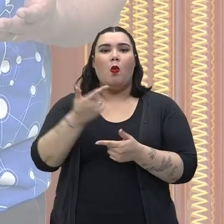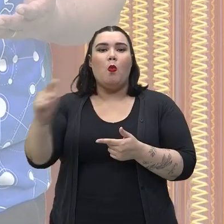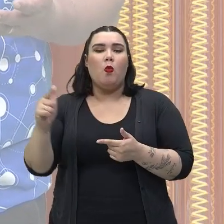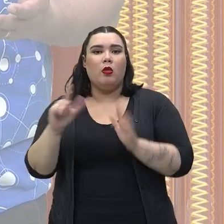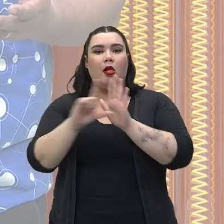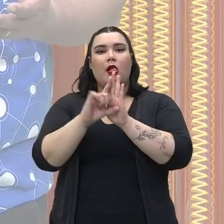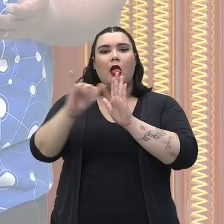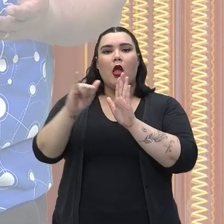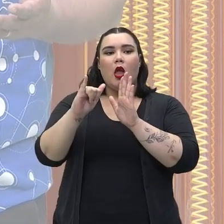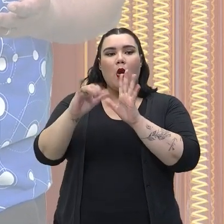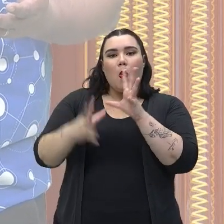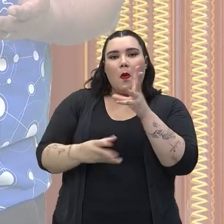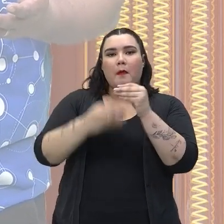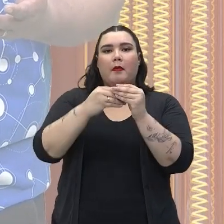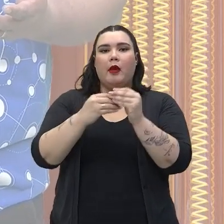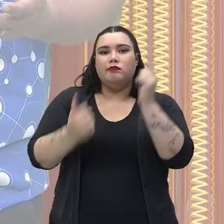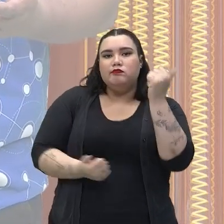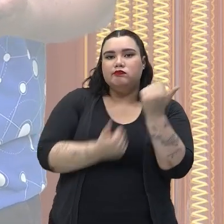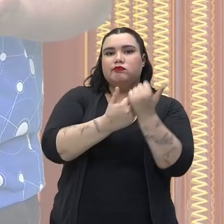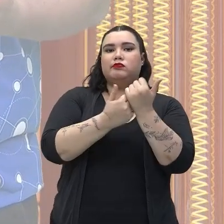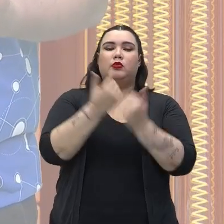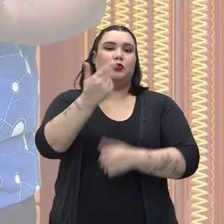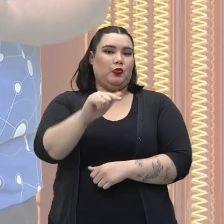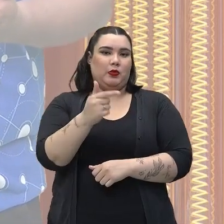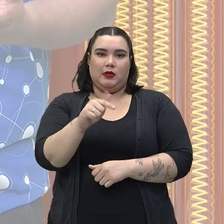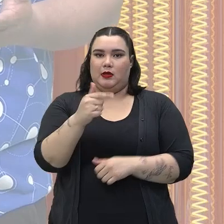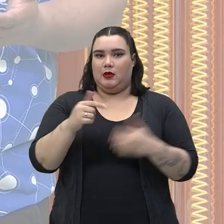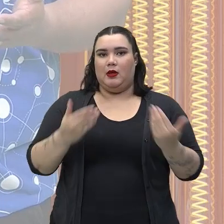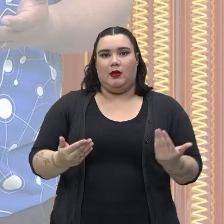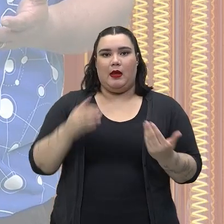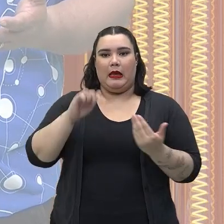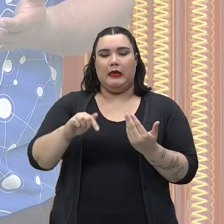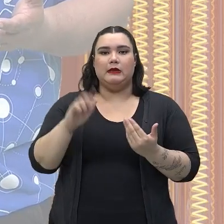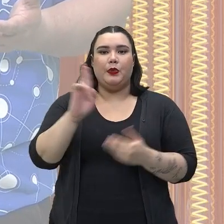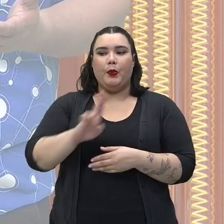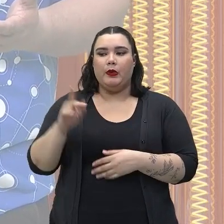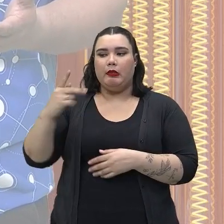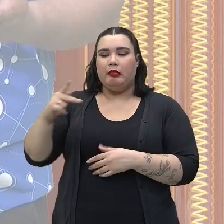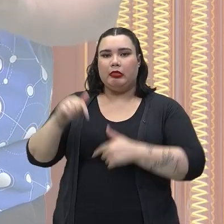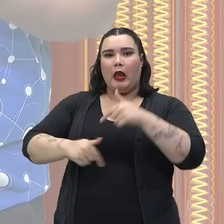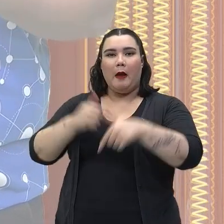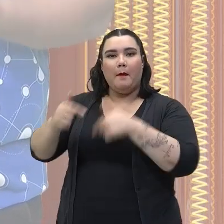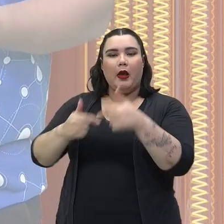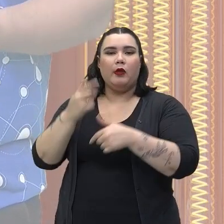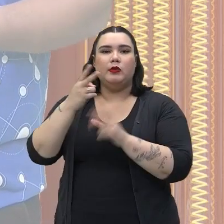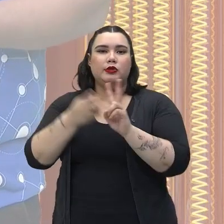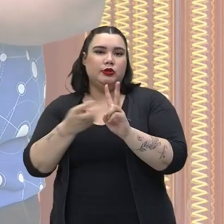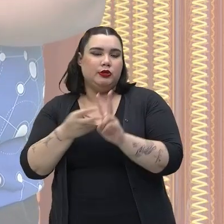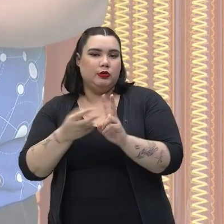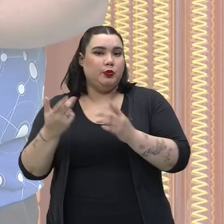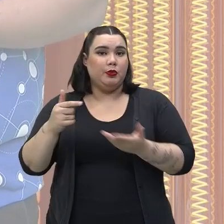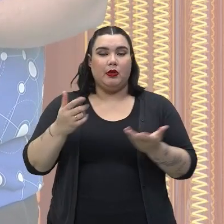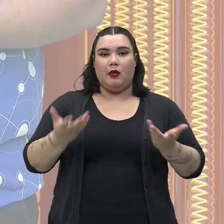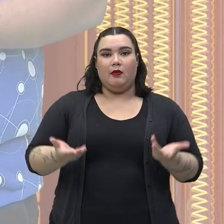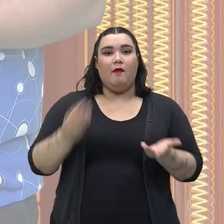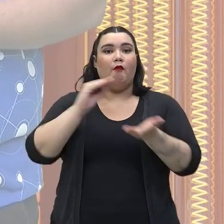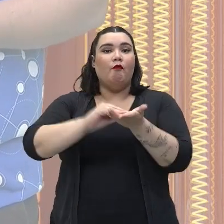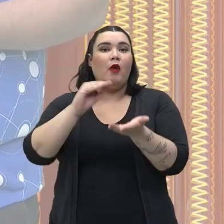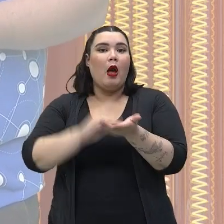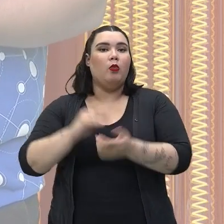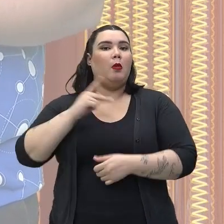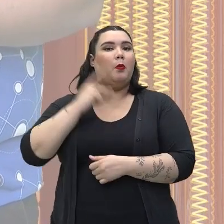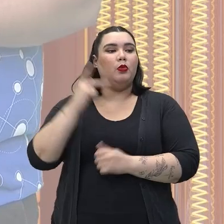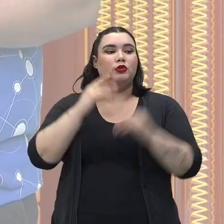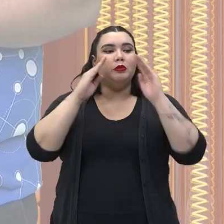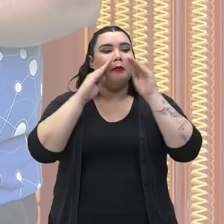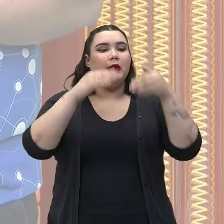que substitua e que vai regulamentar a utilização dessa mão de obra nesse momento. Então nós temos uma ausência de uma política específica para os